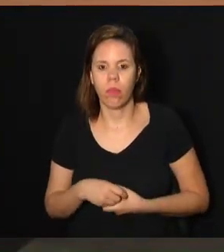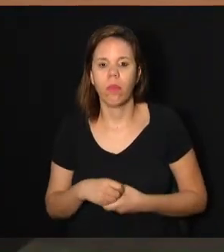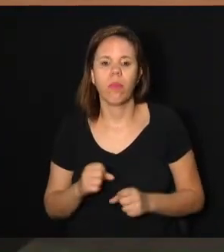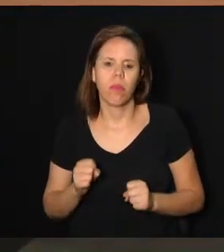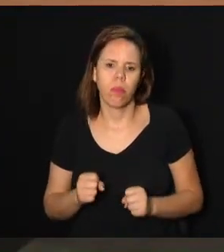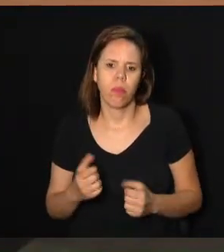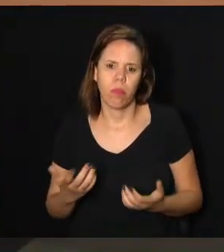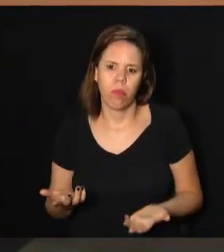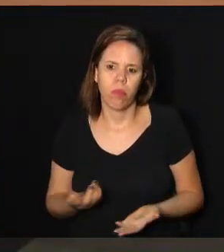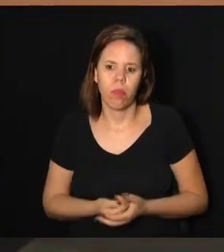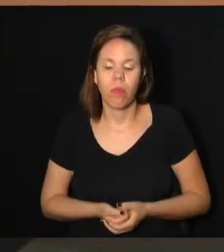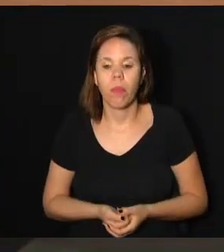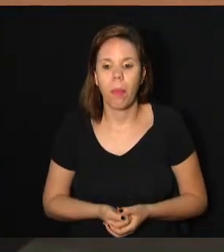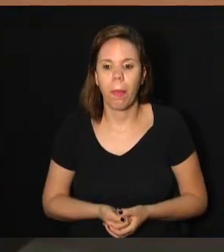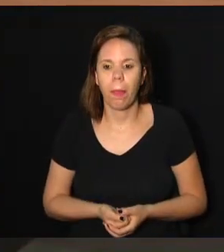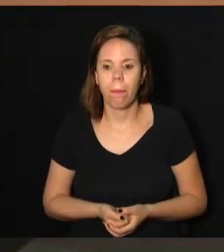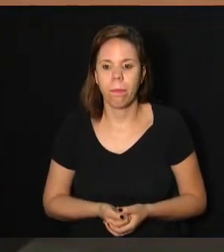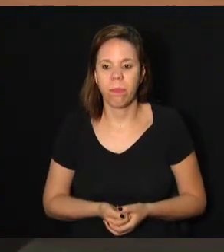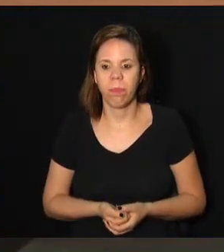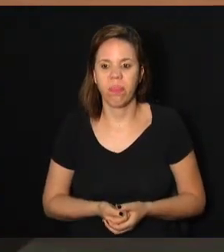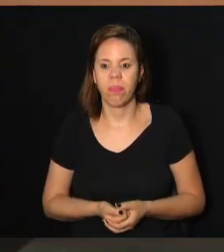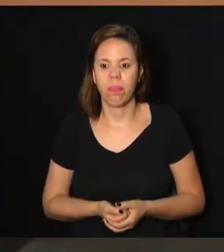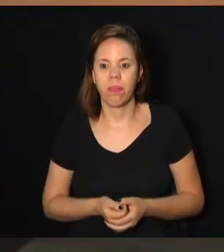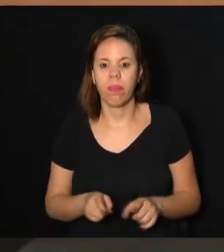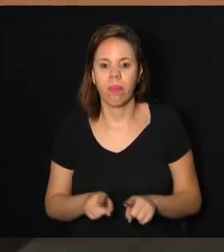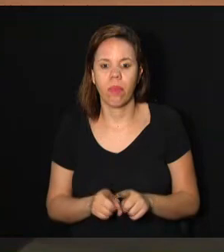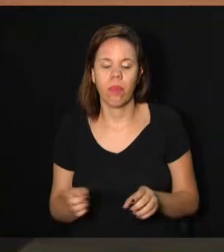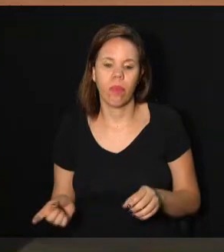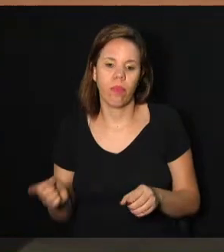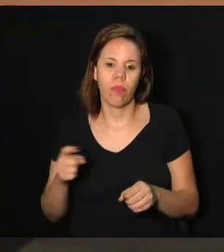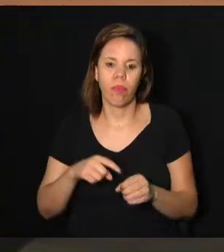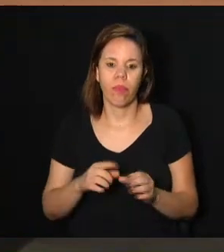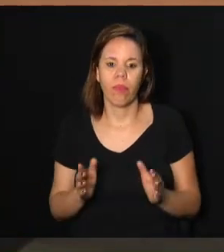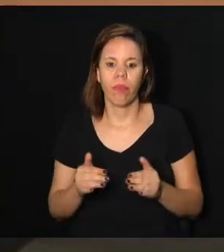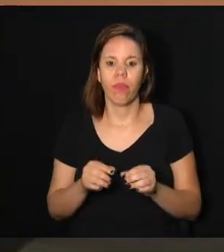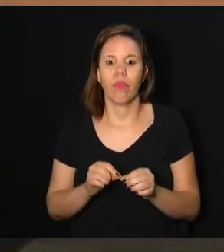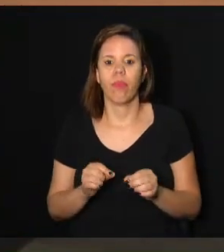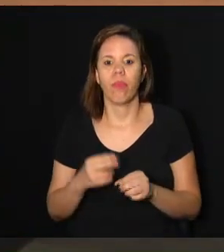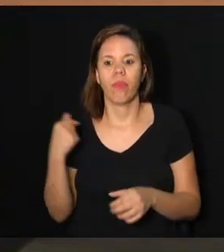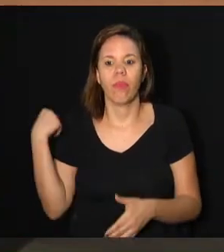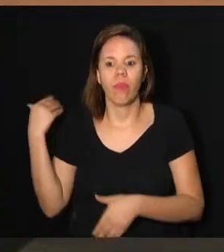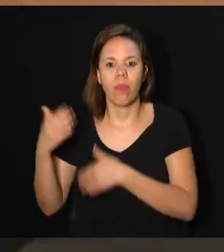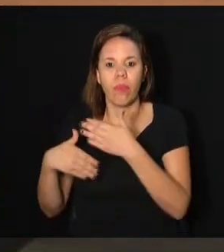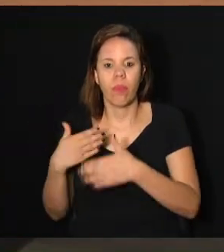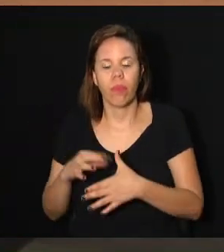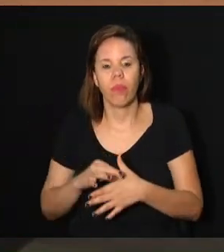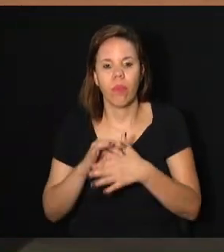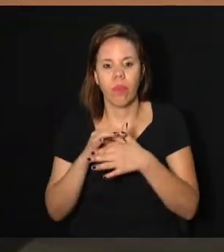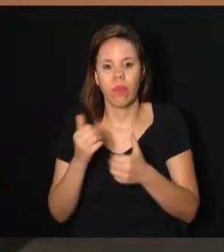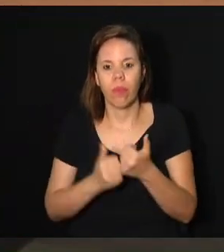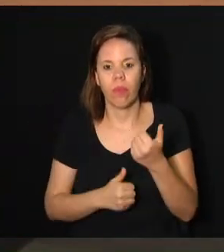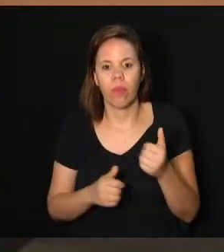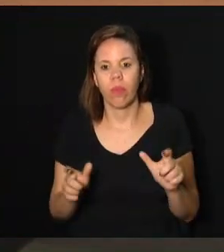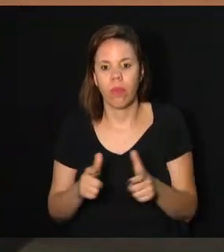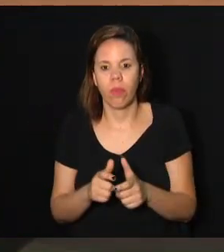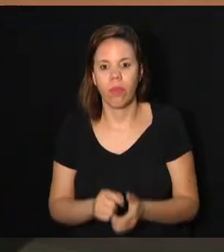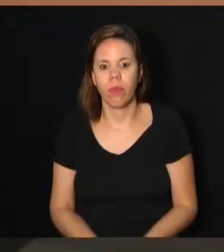poderá... nós estamos voltando a uma época que tinha os blocos e tinha o líder e vice-líder da